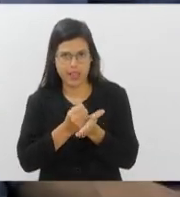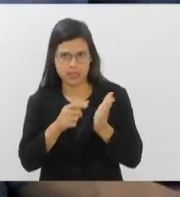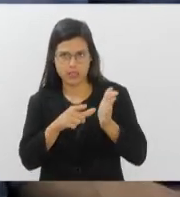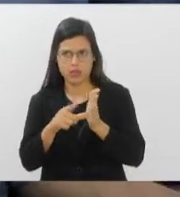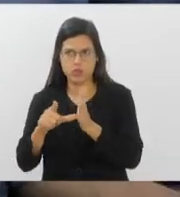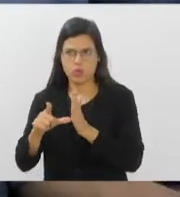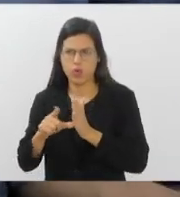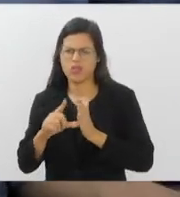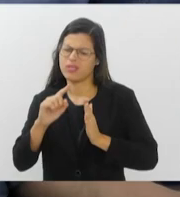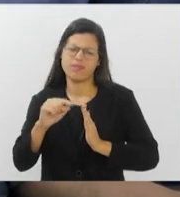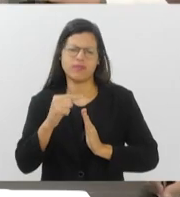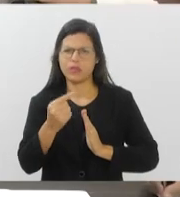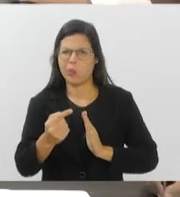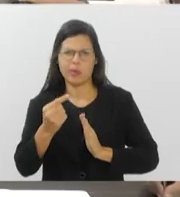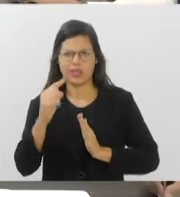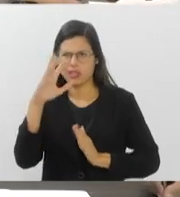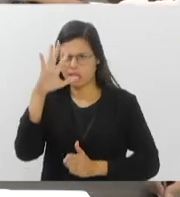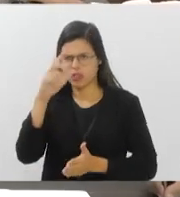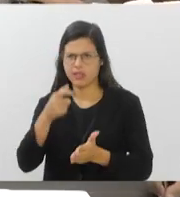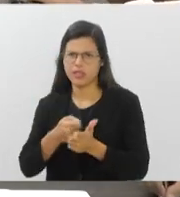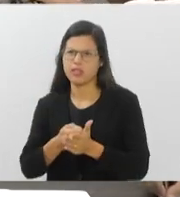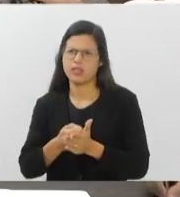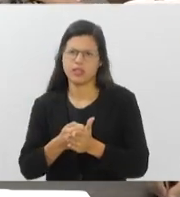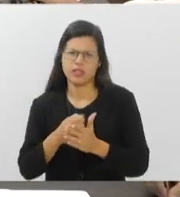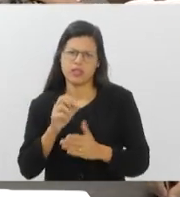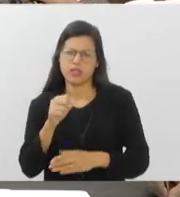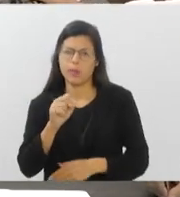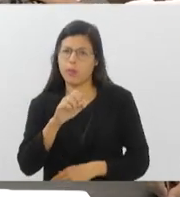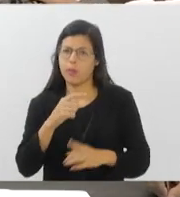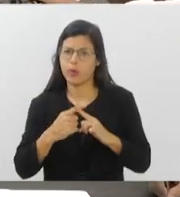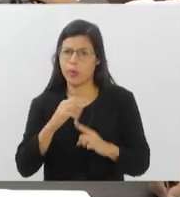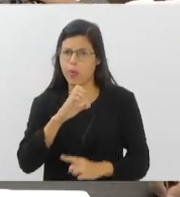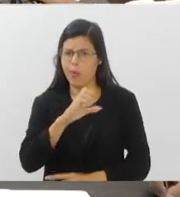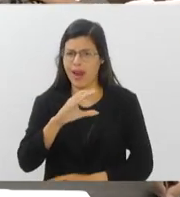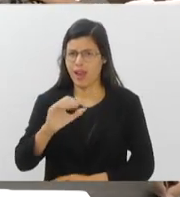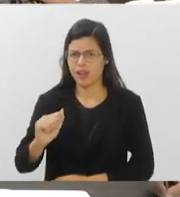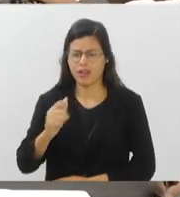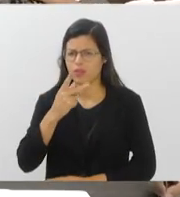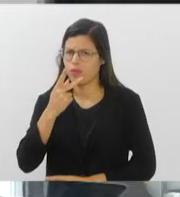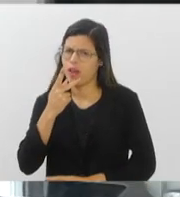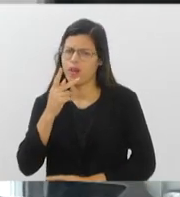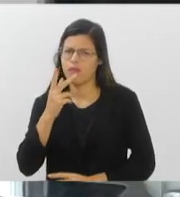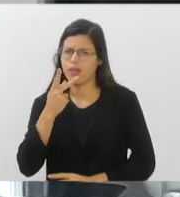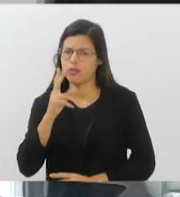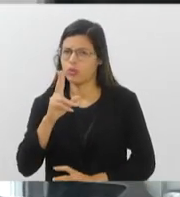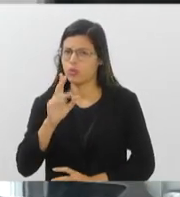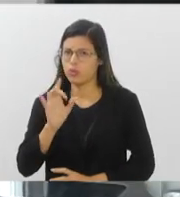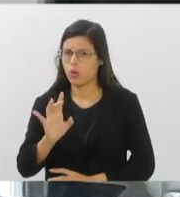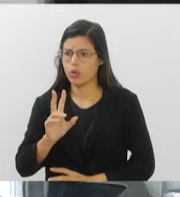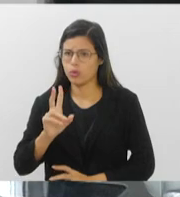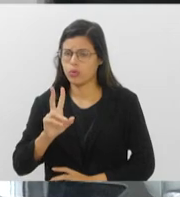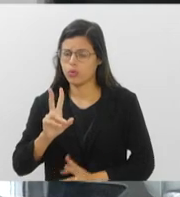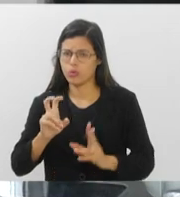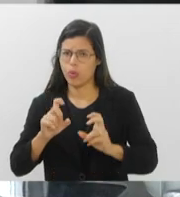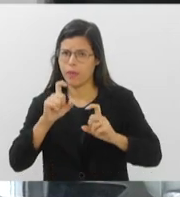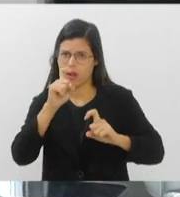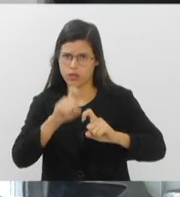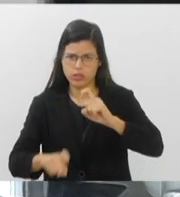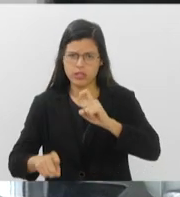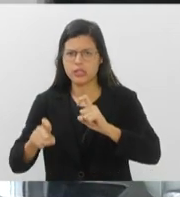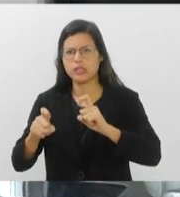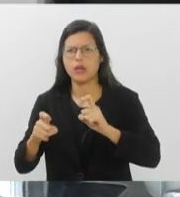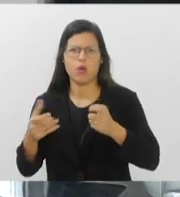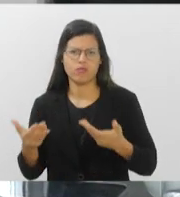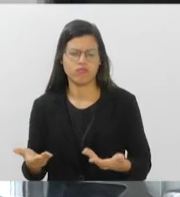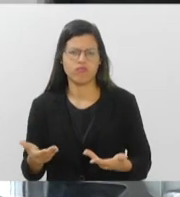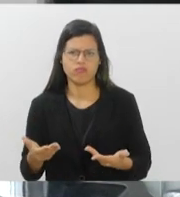para definir mais tarde. Porque, na verdade, nem o ECA faz menção, só fala sobre erotização, sexualização, mas não faz a menção propriamente dito. Mas